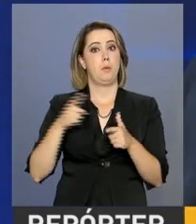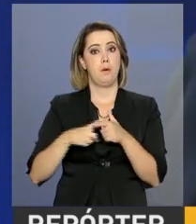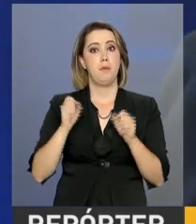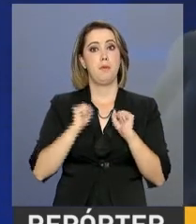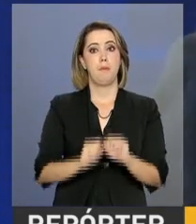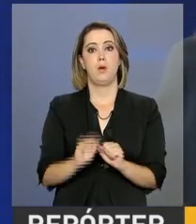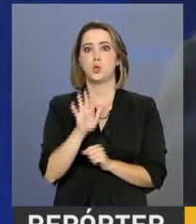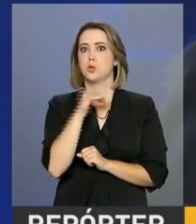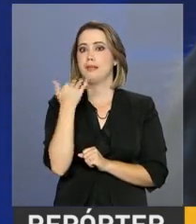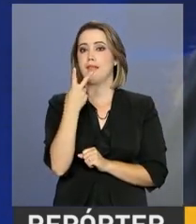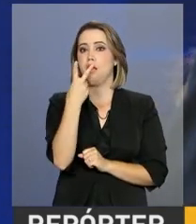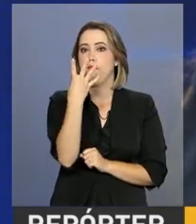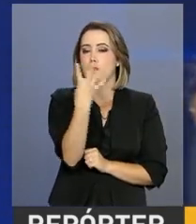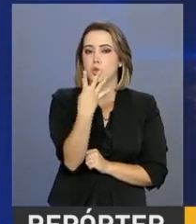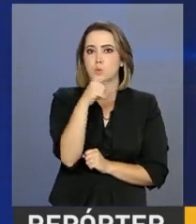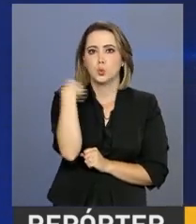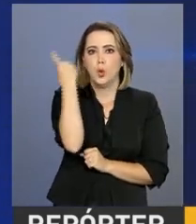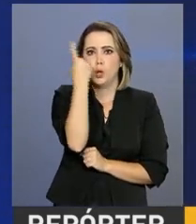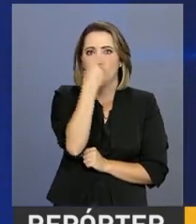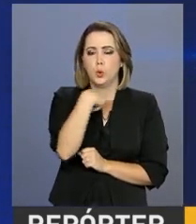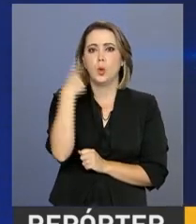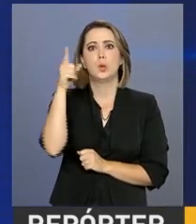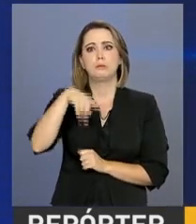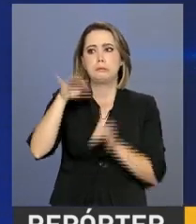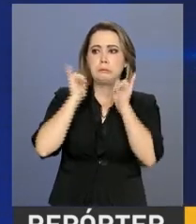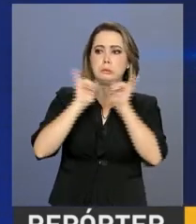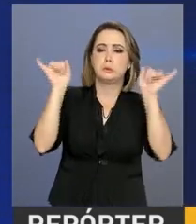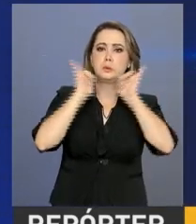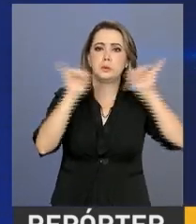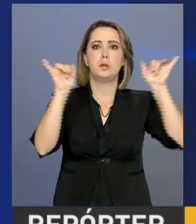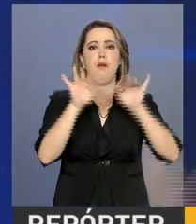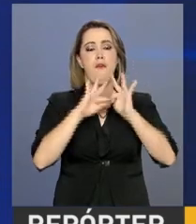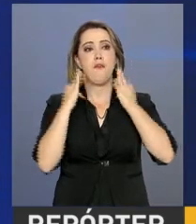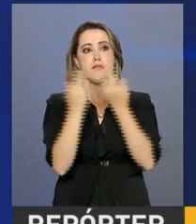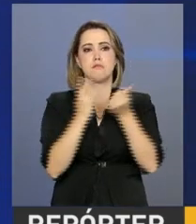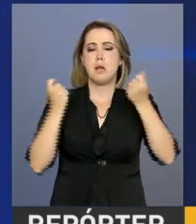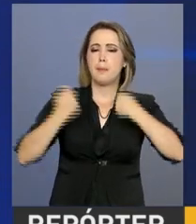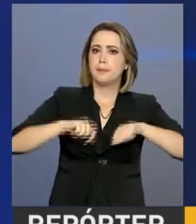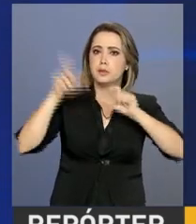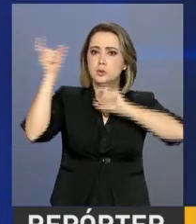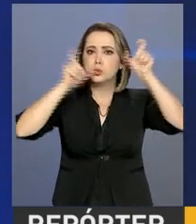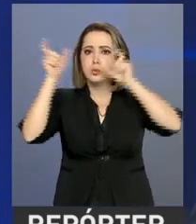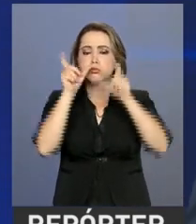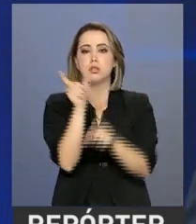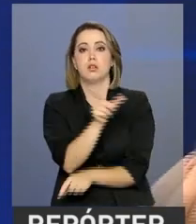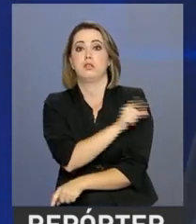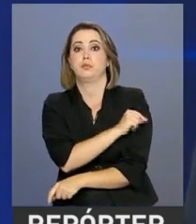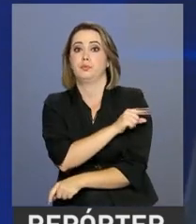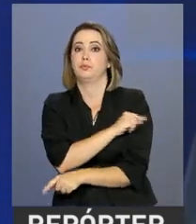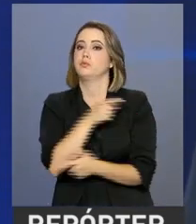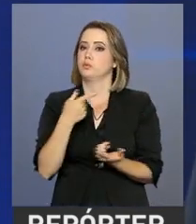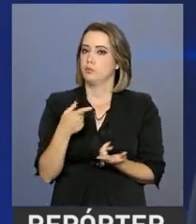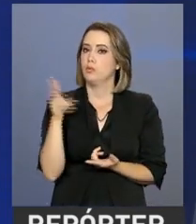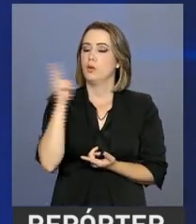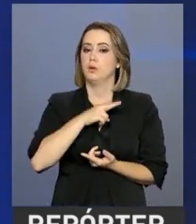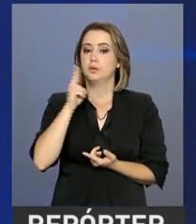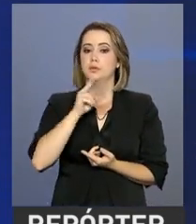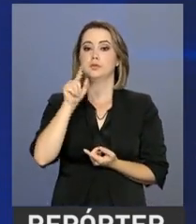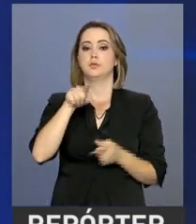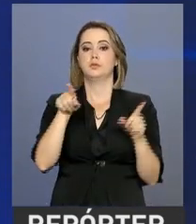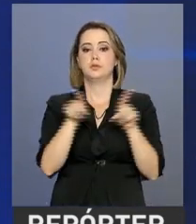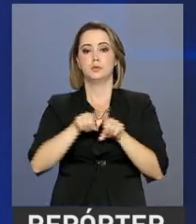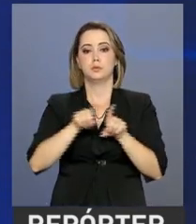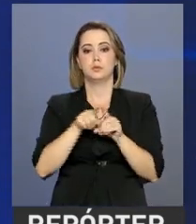matar em menos de 24 horas. E isso é um apelo muito grande das famílias para vacinar seus filhos. Então, isso também vai ser